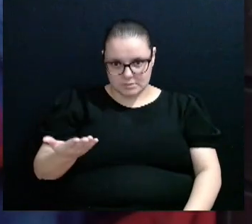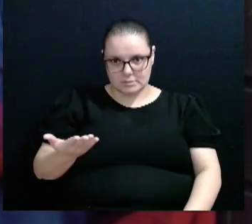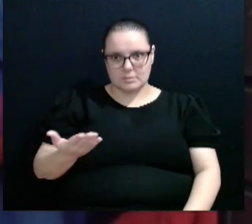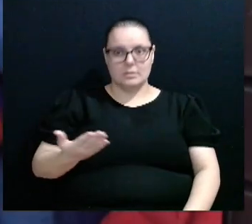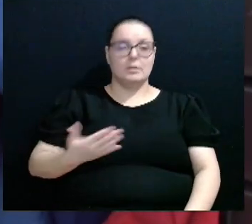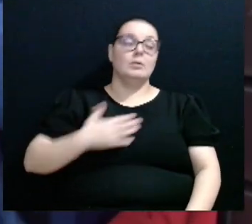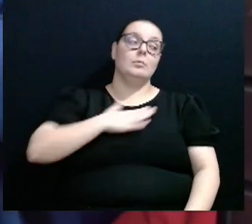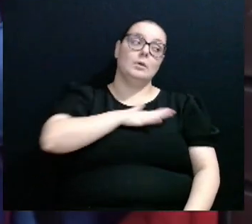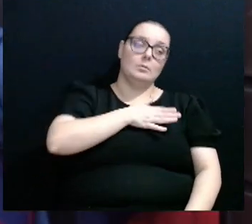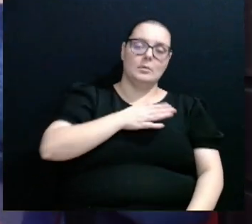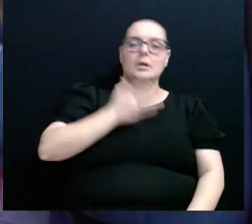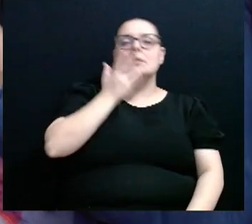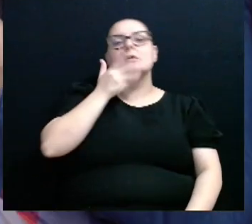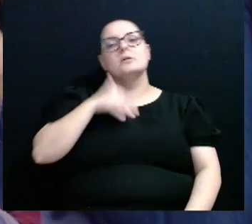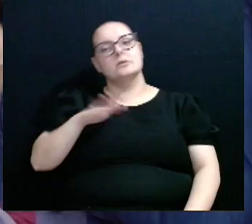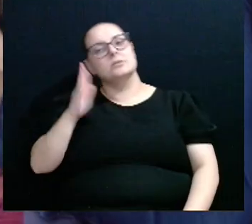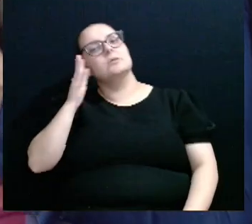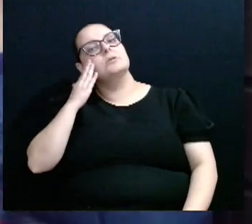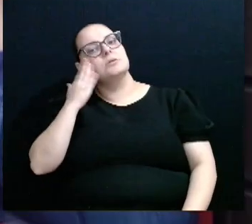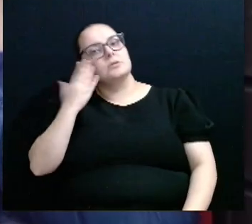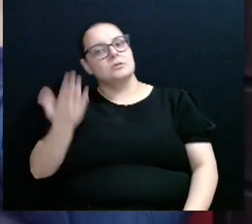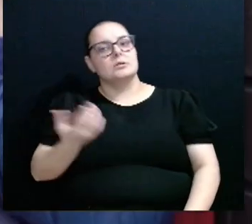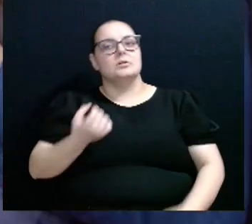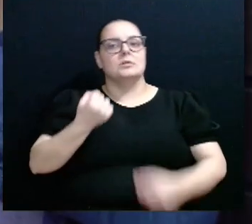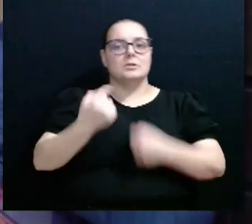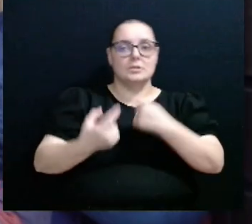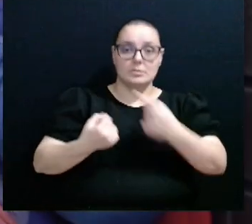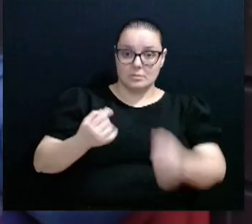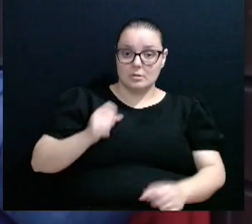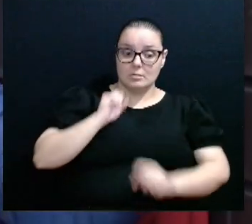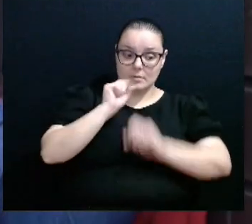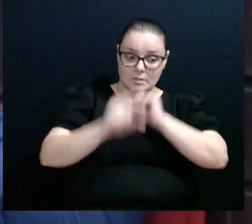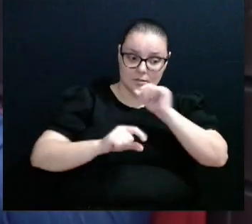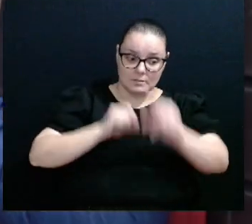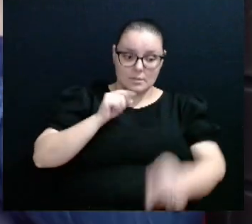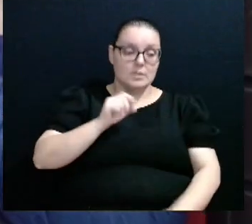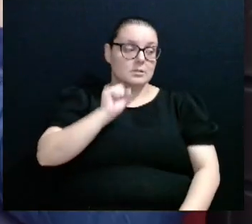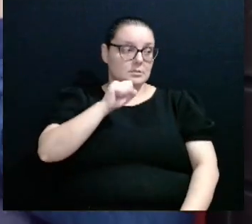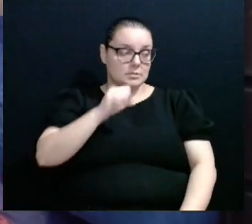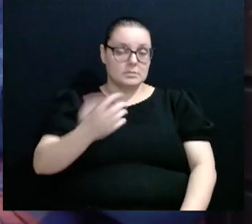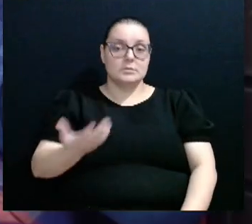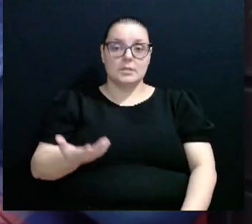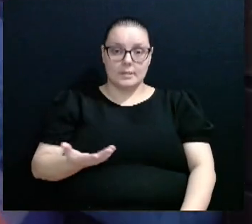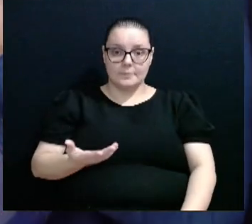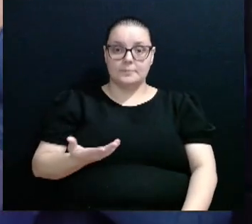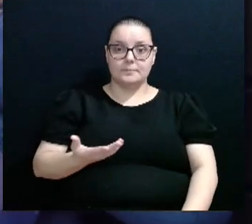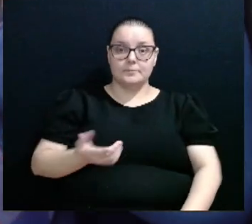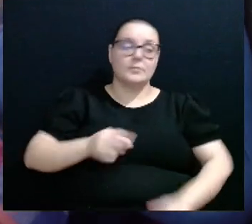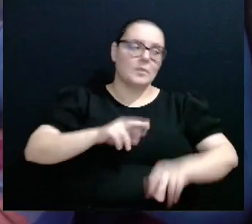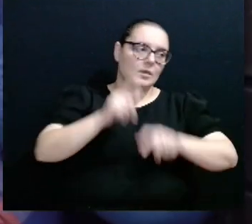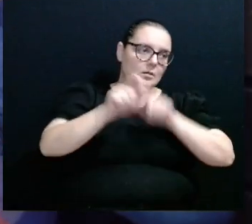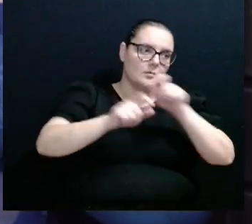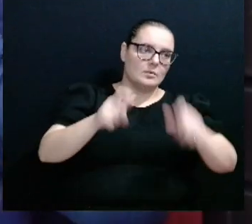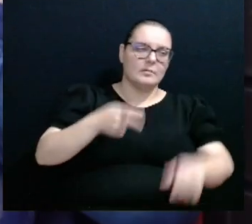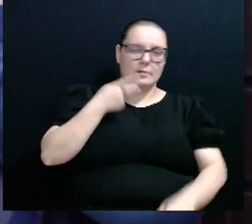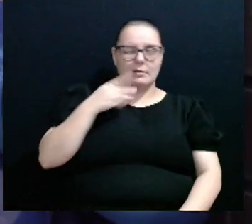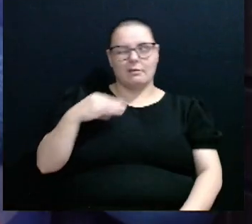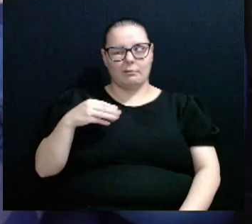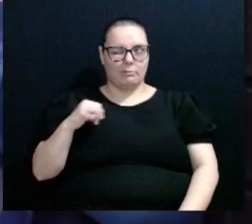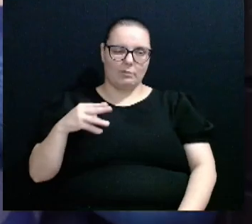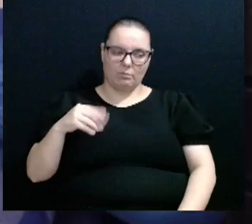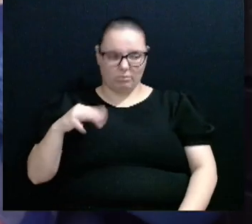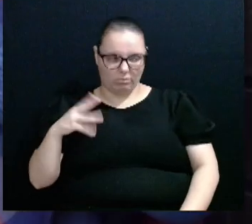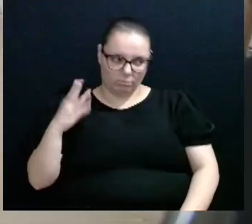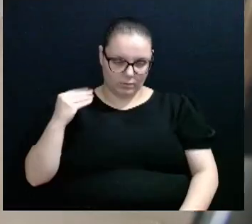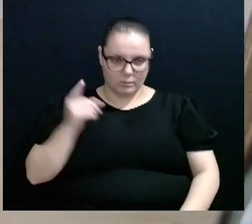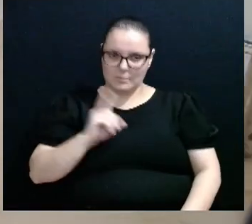sabem que elas estão, que alguém está ofendendo É. a elas, né, em relação ao Não, que está muita sendo gente fala que é dito. mimimi, mas não é, né? Não é.